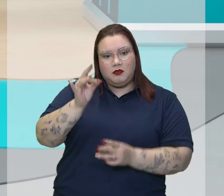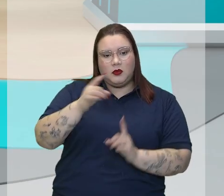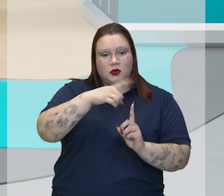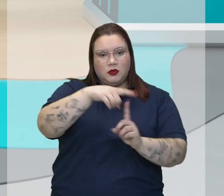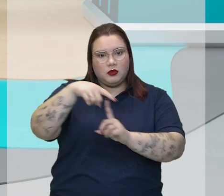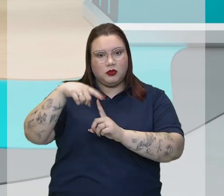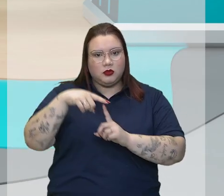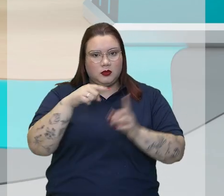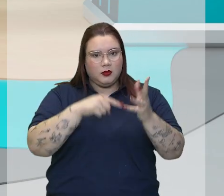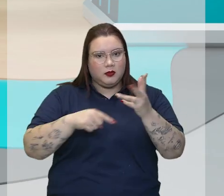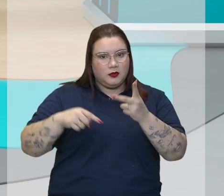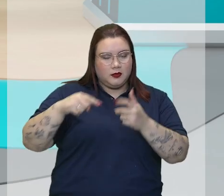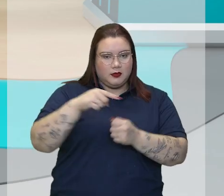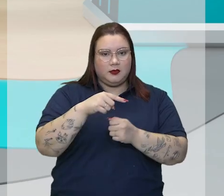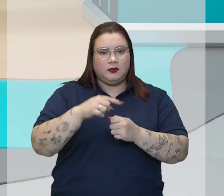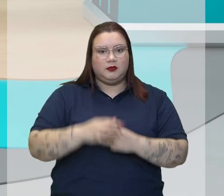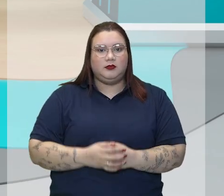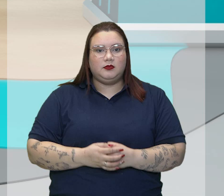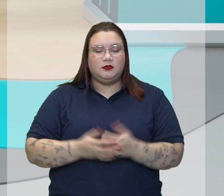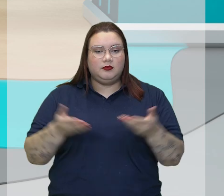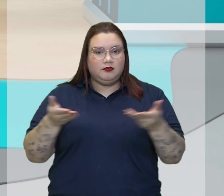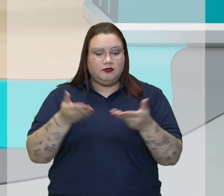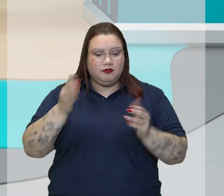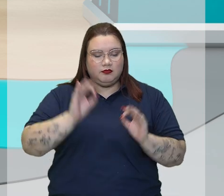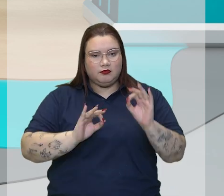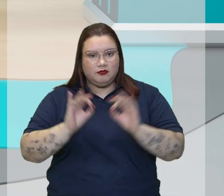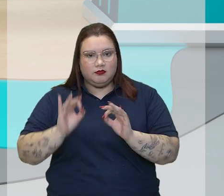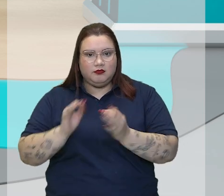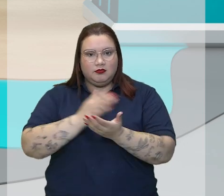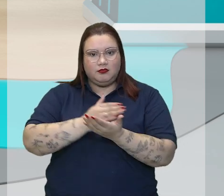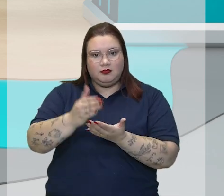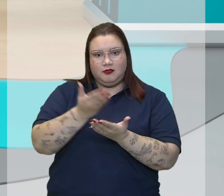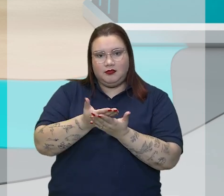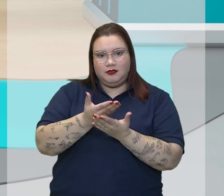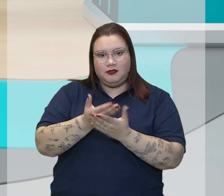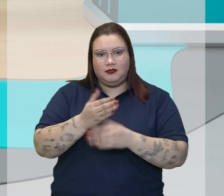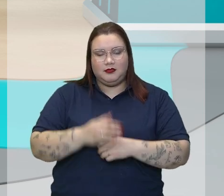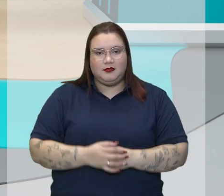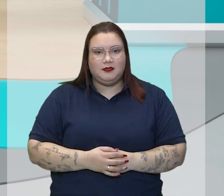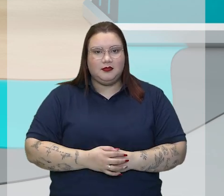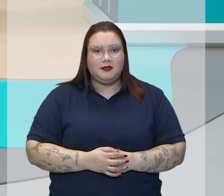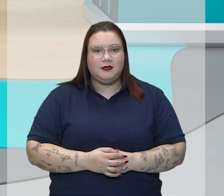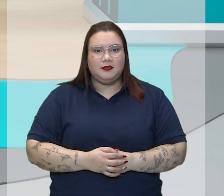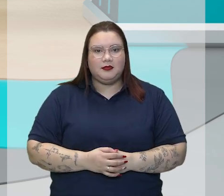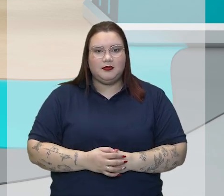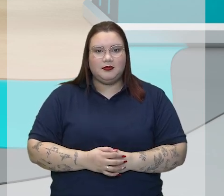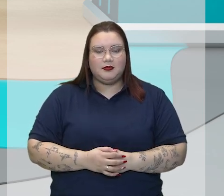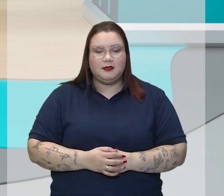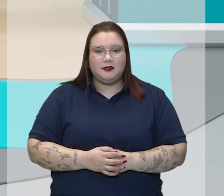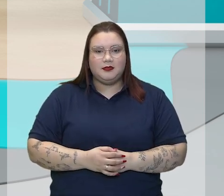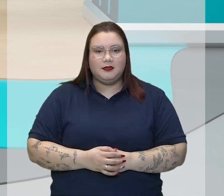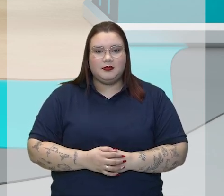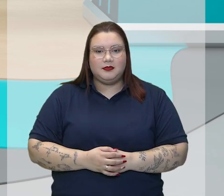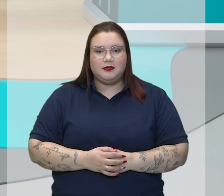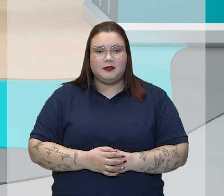essas modalidades, aprender muito sobre elas. Então, preparem-se aí, bons estudos. Vamos de aula? Vamos